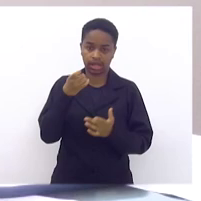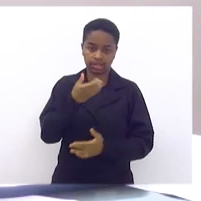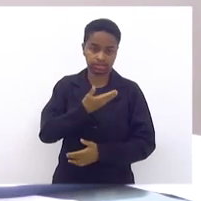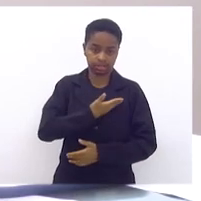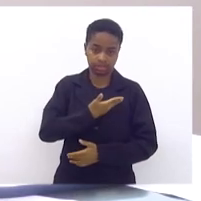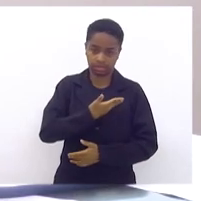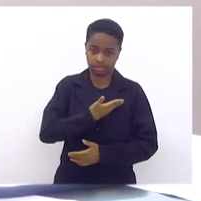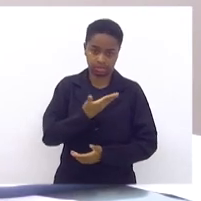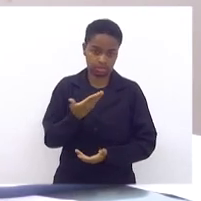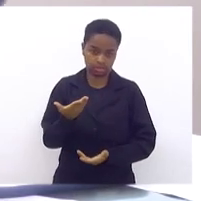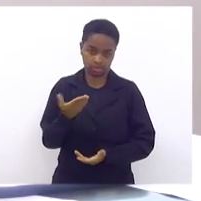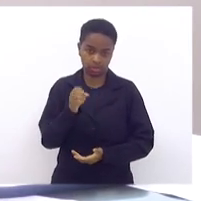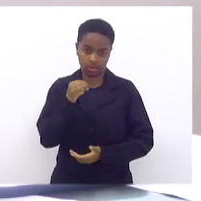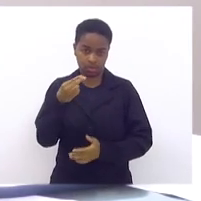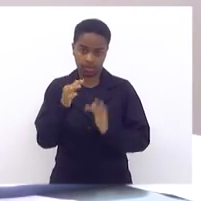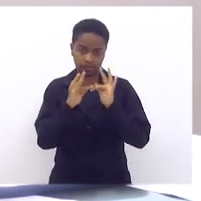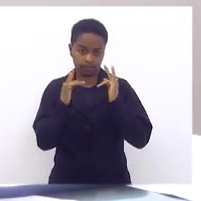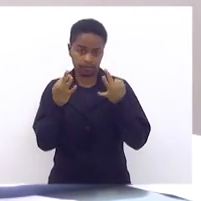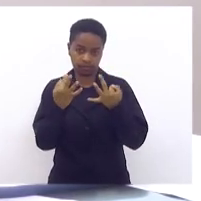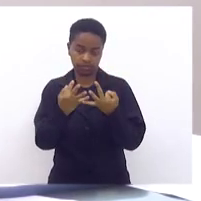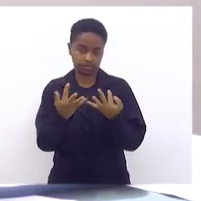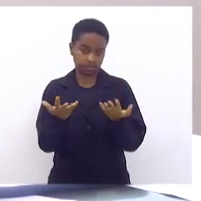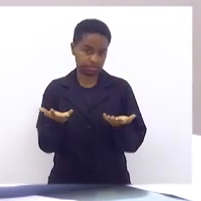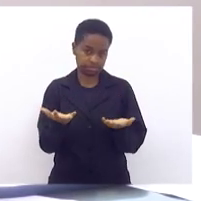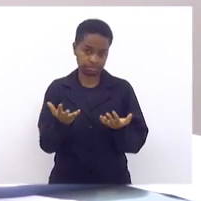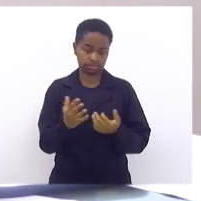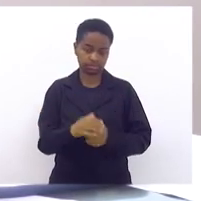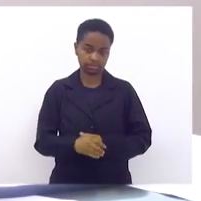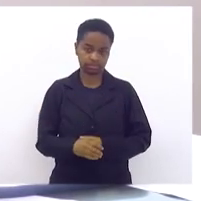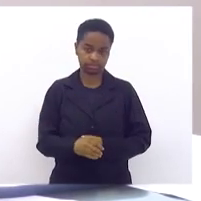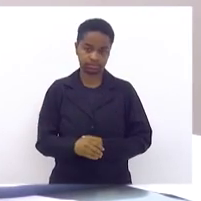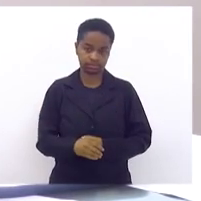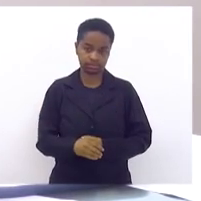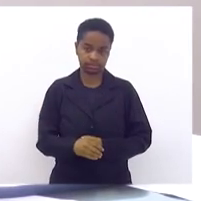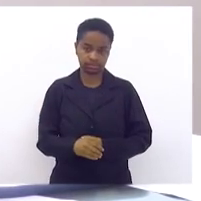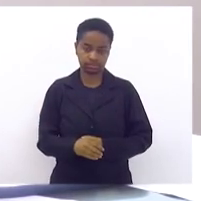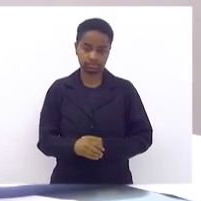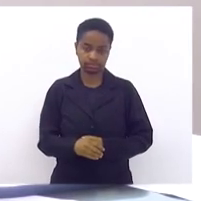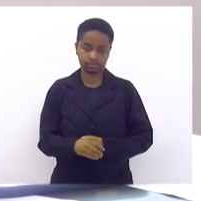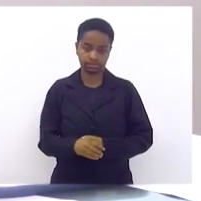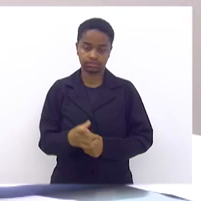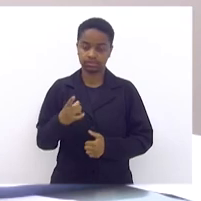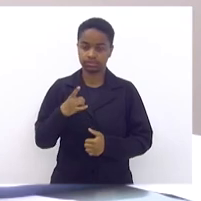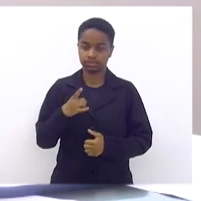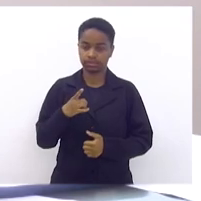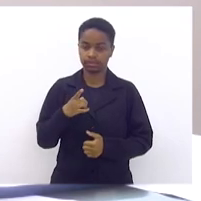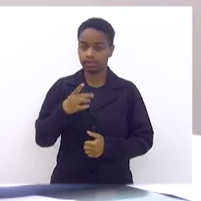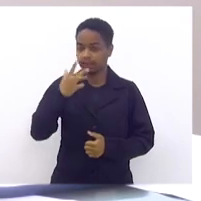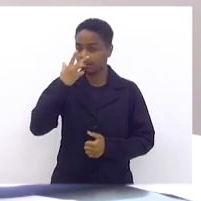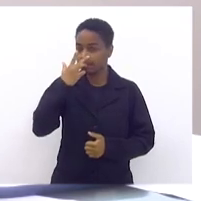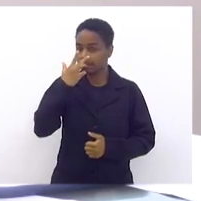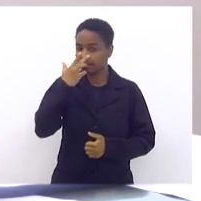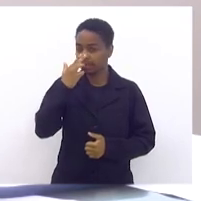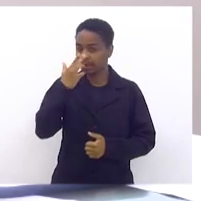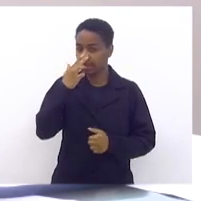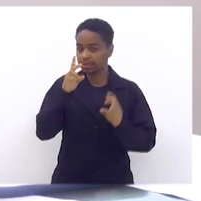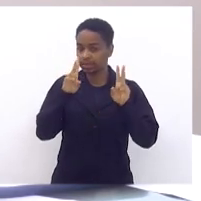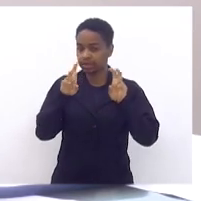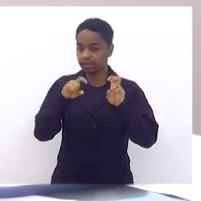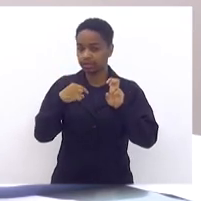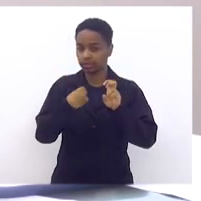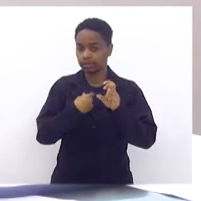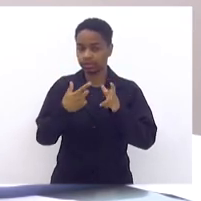ex-amigo, um parente próximo. É muito, muito parecido com aquela questão que a gente lia antigamente